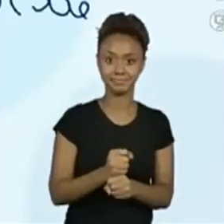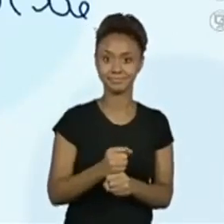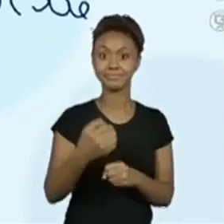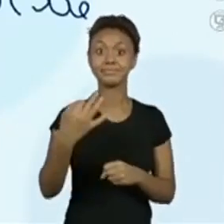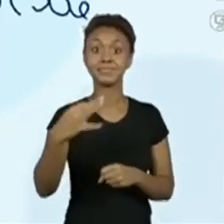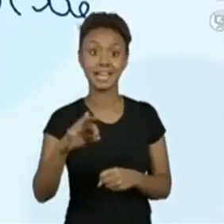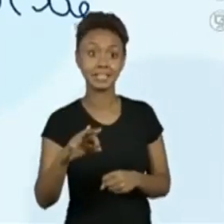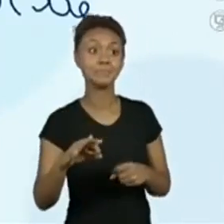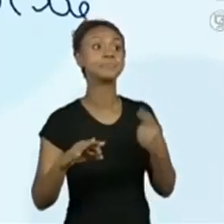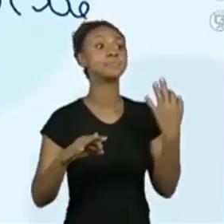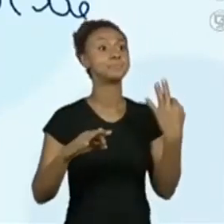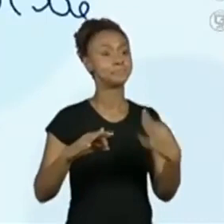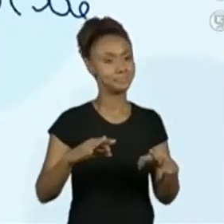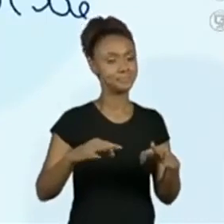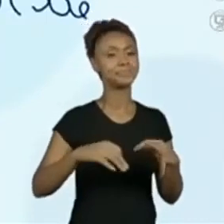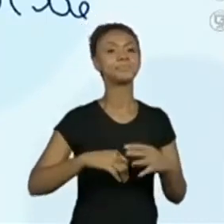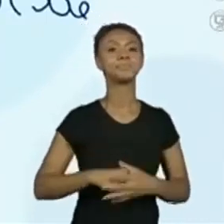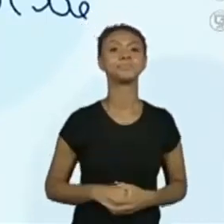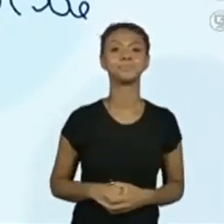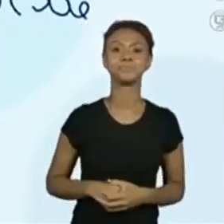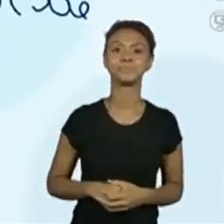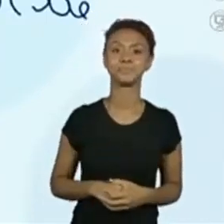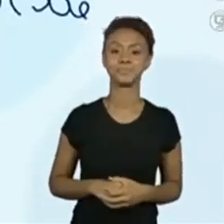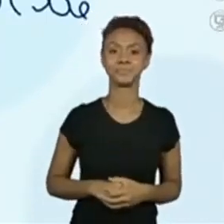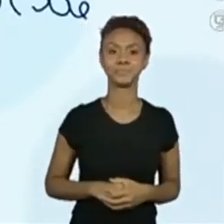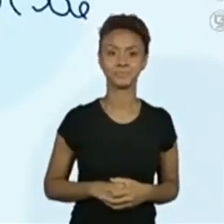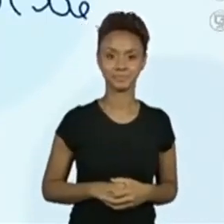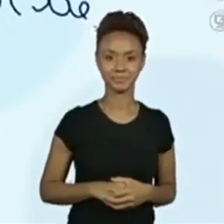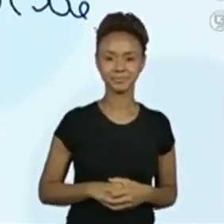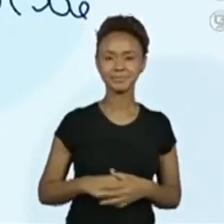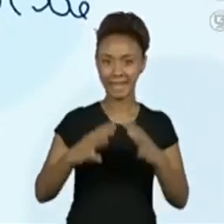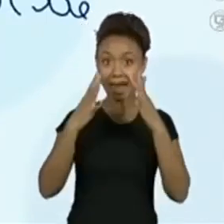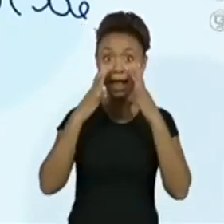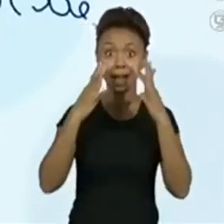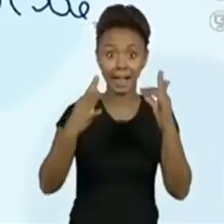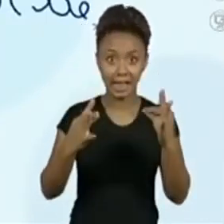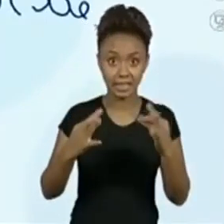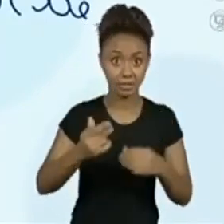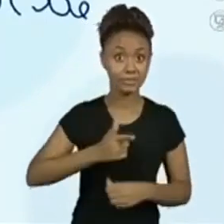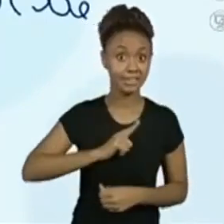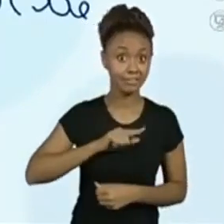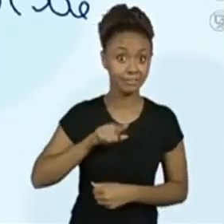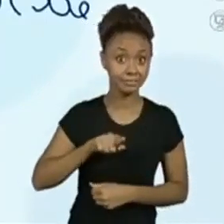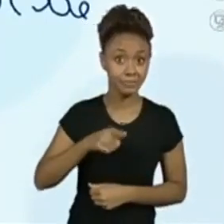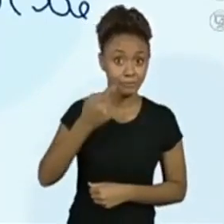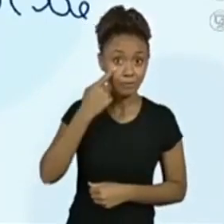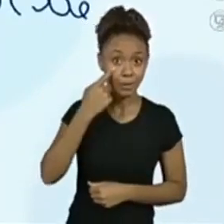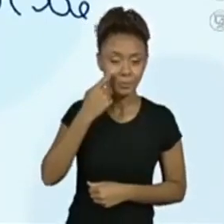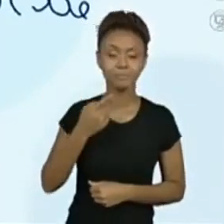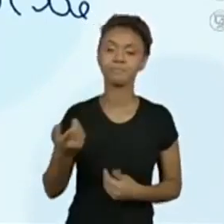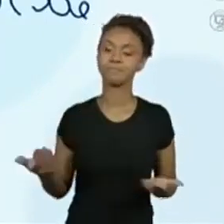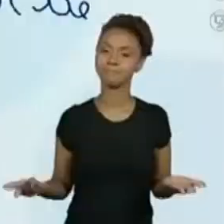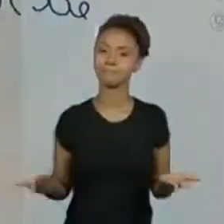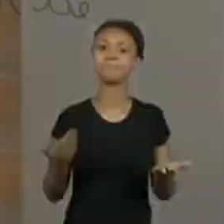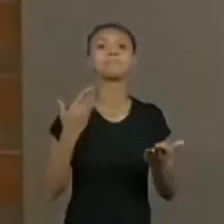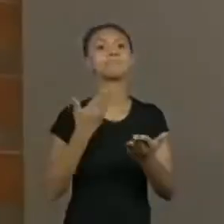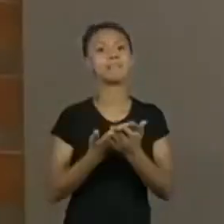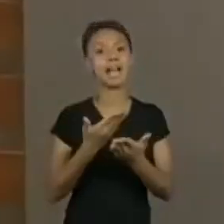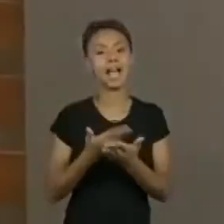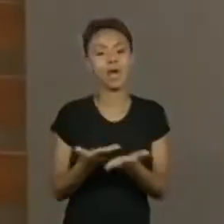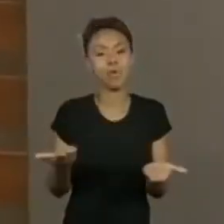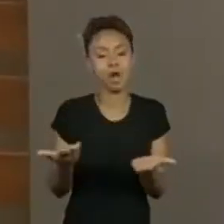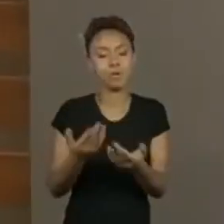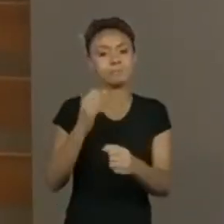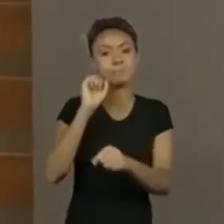Sim. Contamos os pontos. Turminha, vocês prestaram bem atenção? A nossa aula vai parar